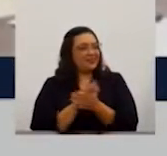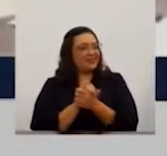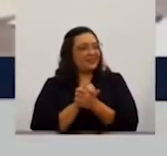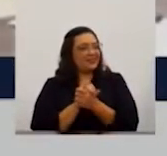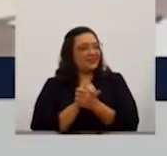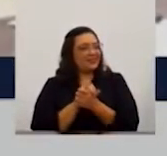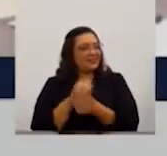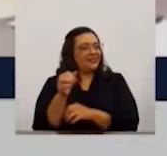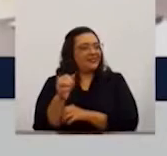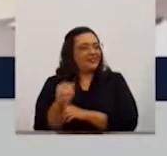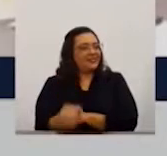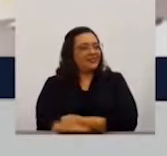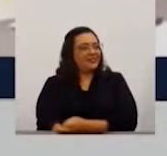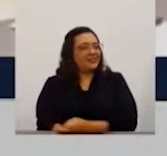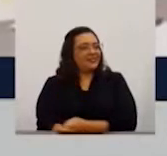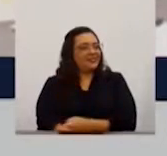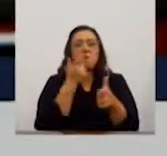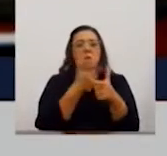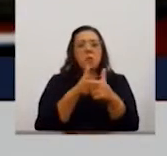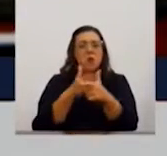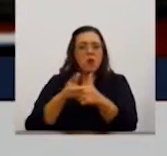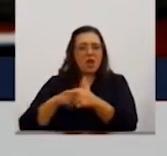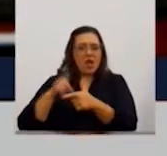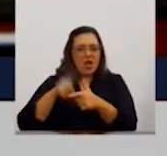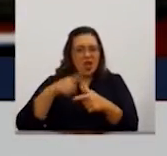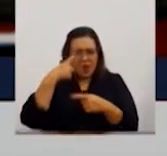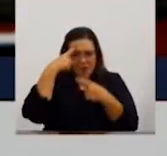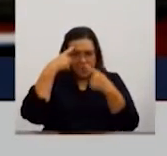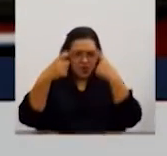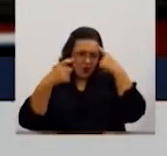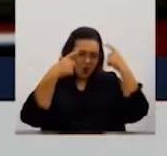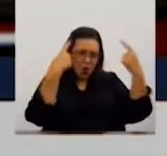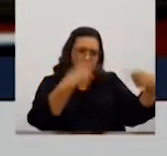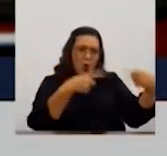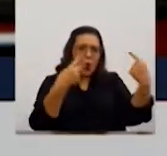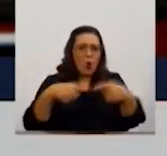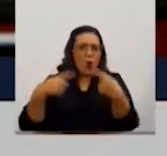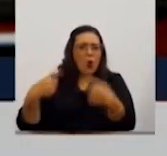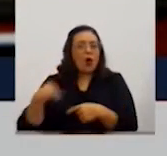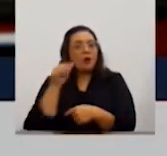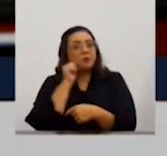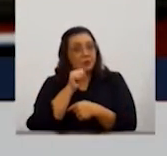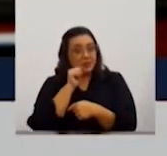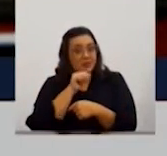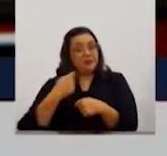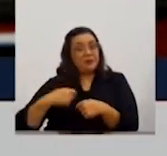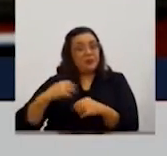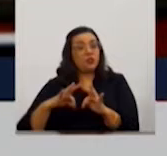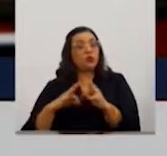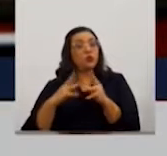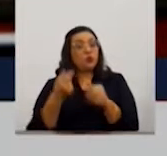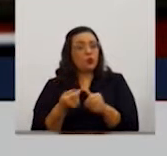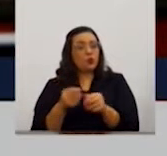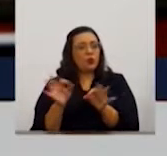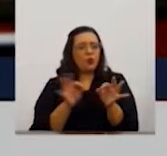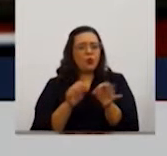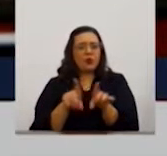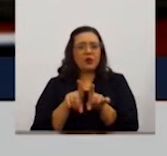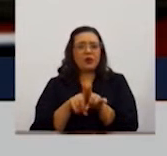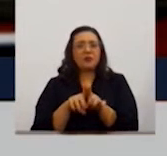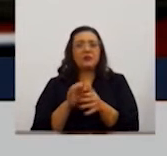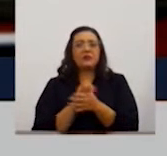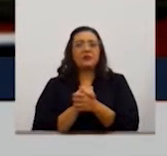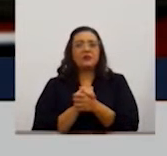de Defesa da Mulher, por sua atuação em cumprimento à Lei Maria da Penha, que completou 15 anos no dia 7 de